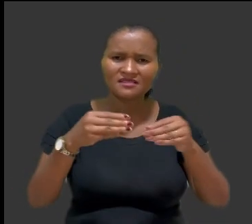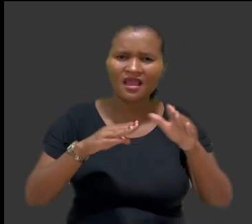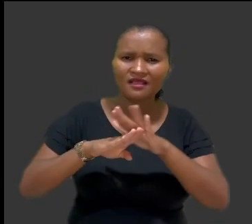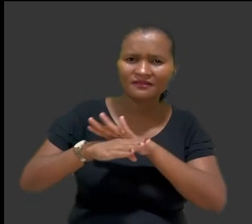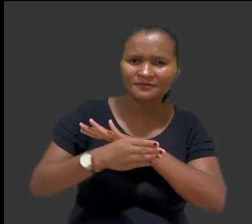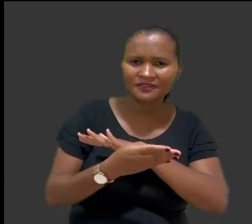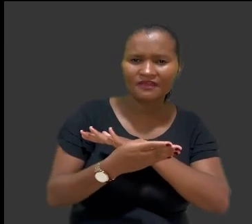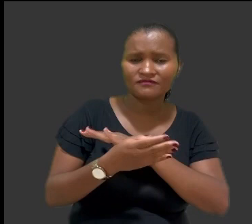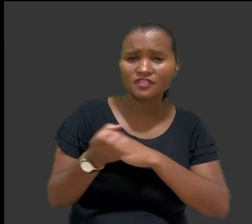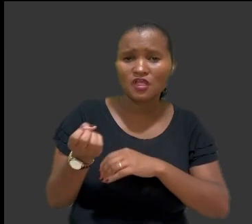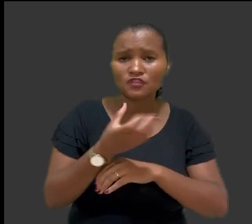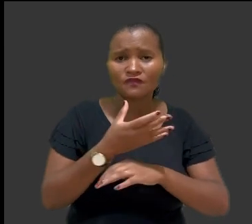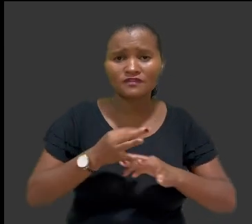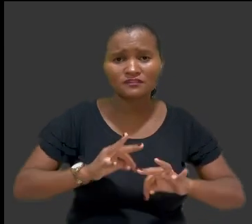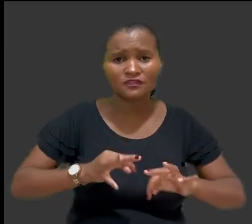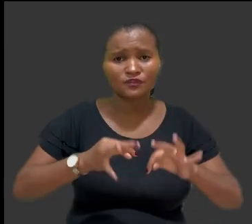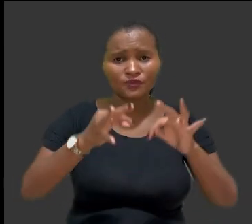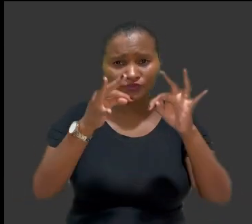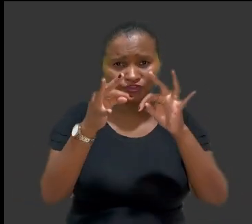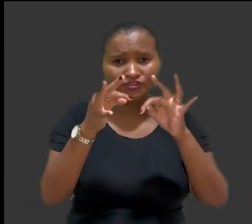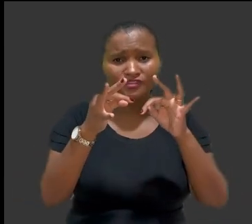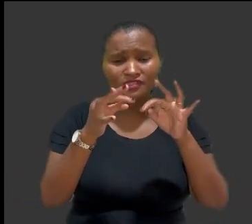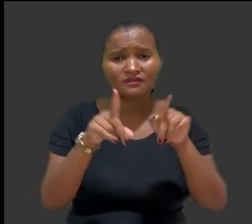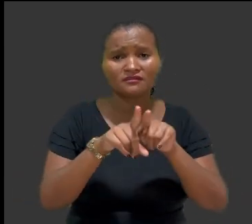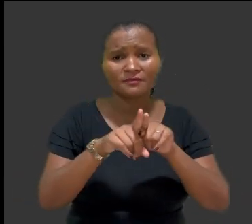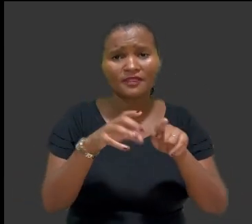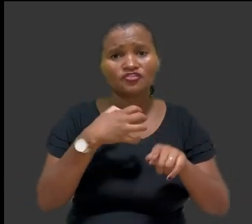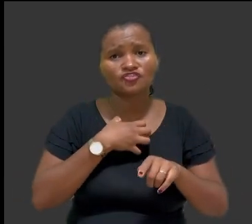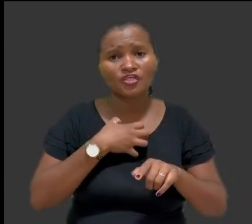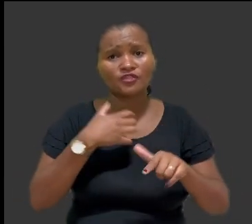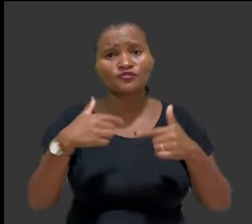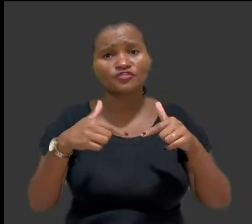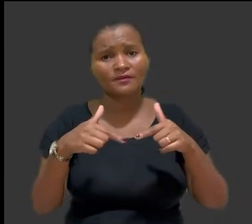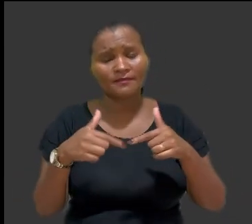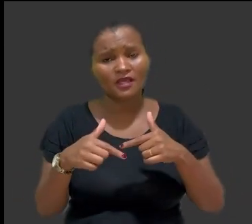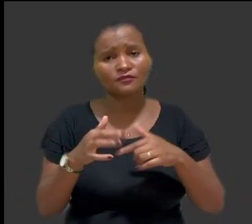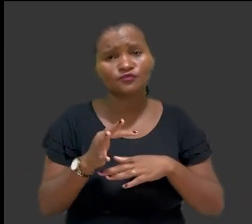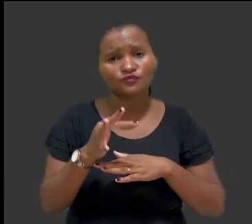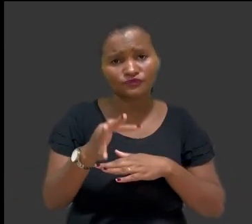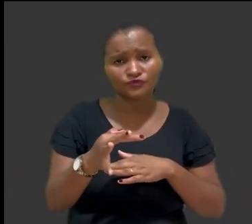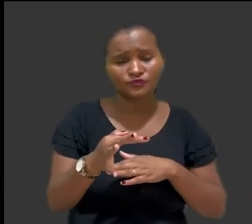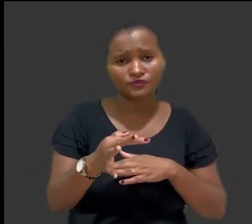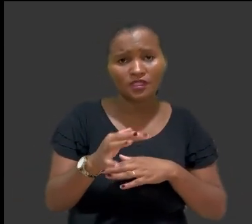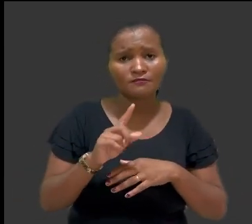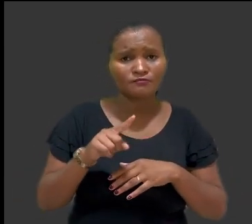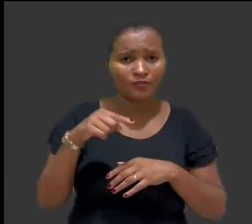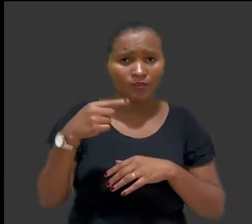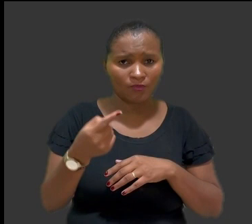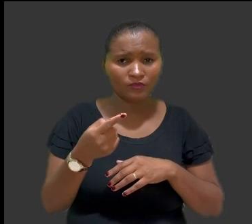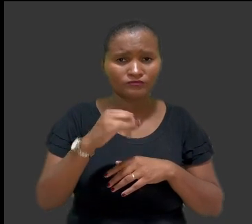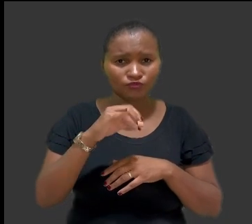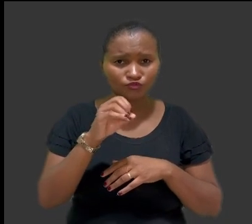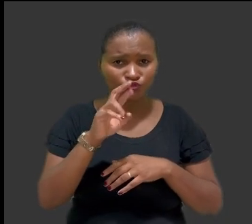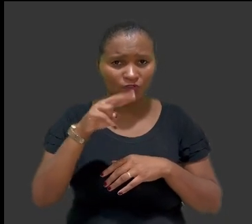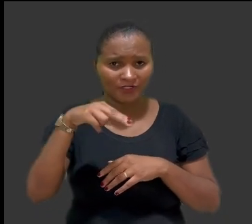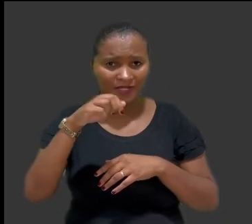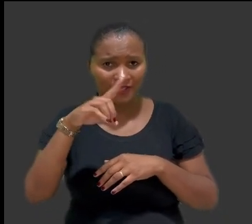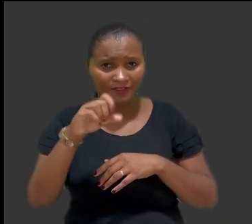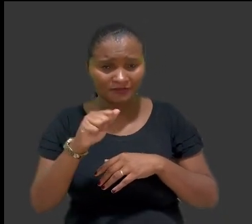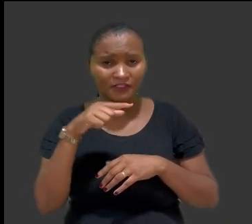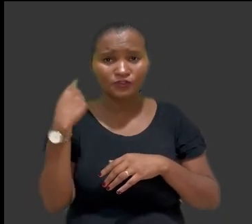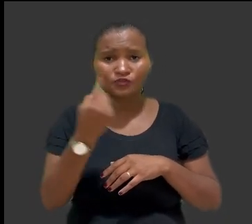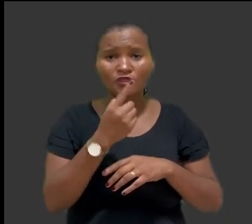e adaptáveis às novas tecnologias e formas de trabalho que estão por vir. No próximo episódio do Jornada,